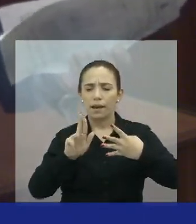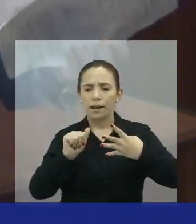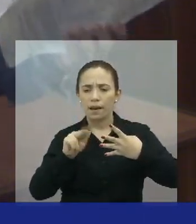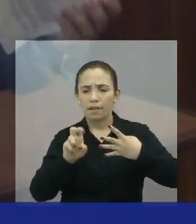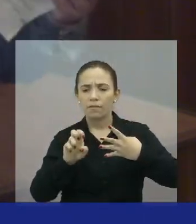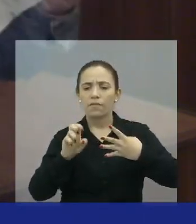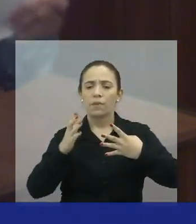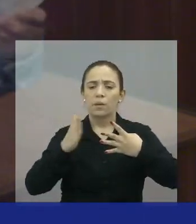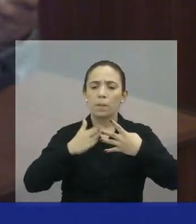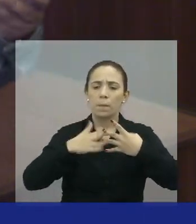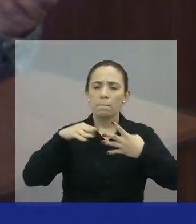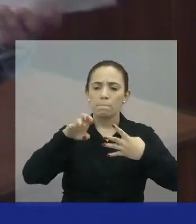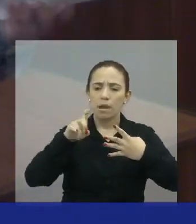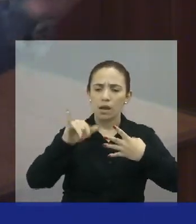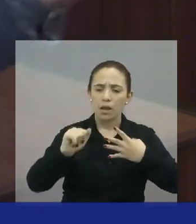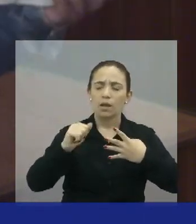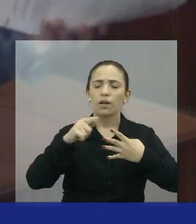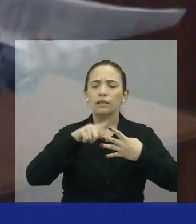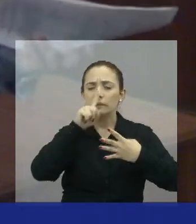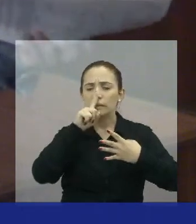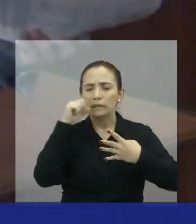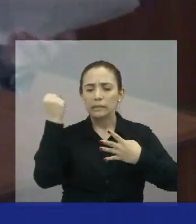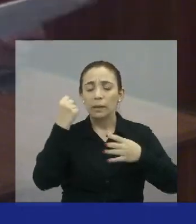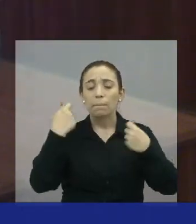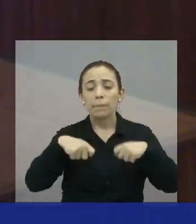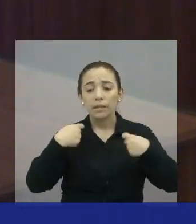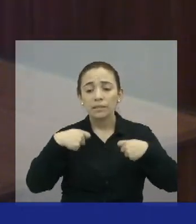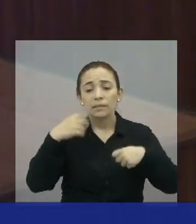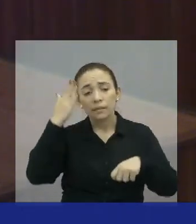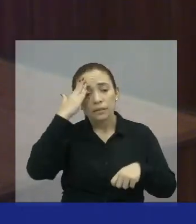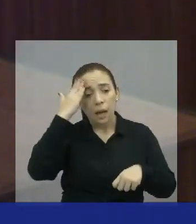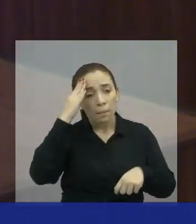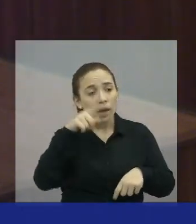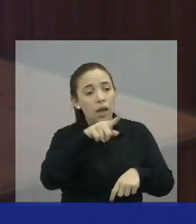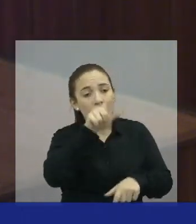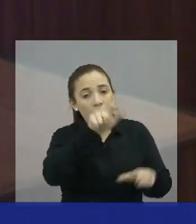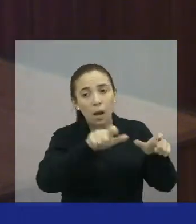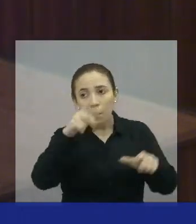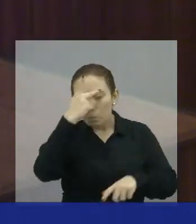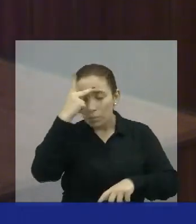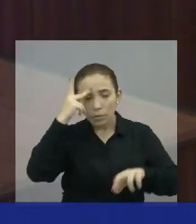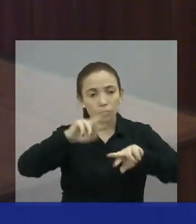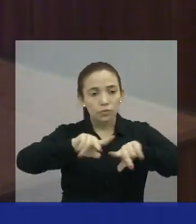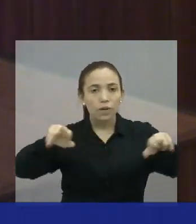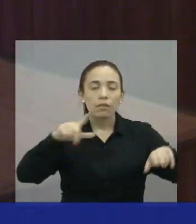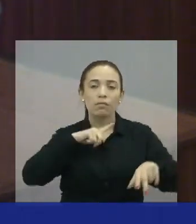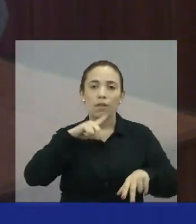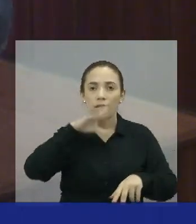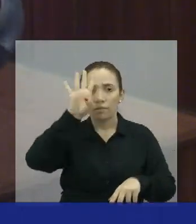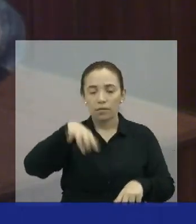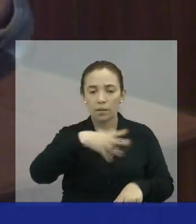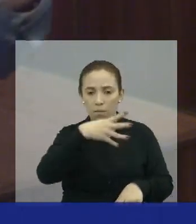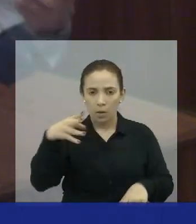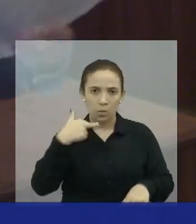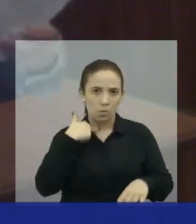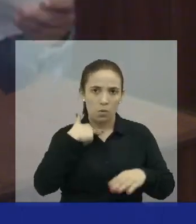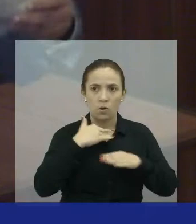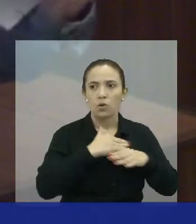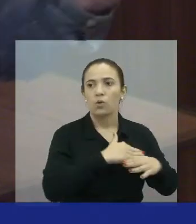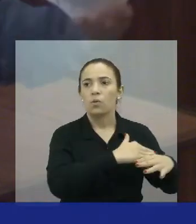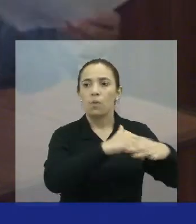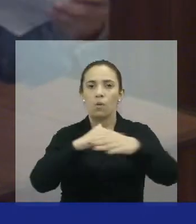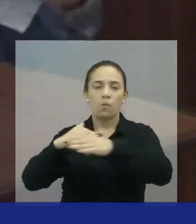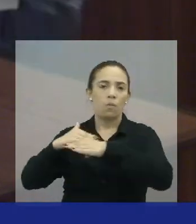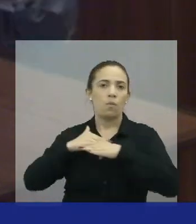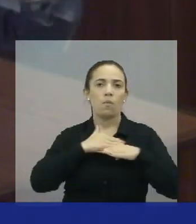gravíssimas tem que se usar o princípio da isonomia, como está sendo usado na tabela, parabéns por isso, que é tratar os iguais de maneira igual, diferentes de